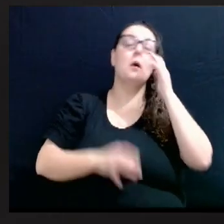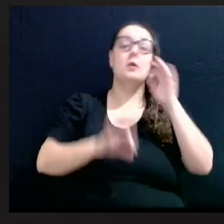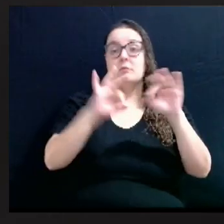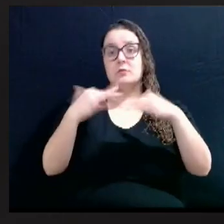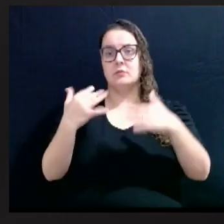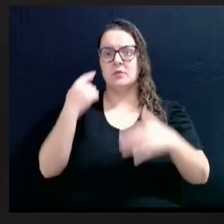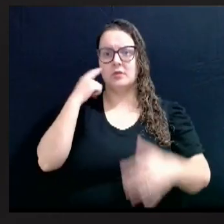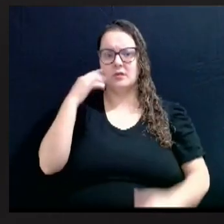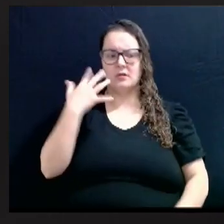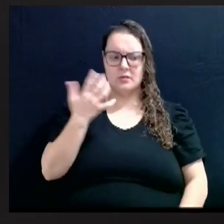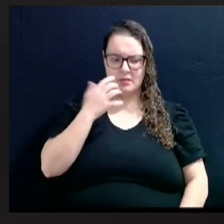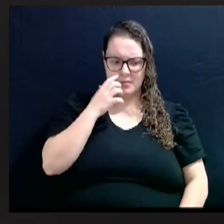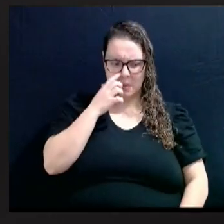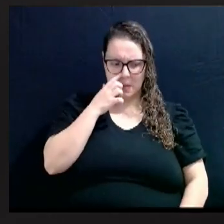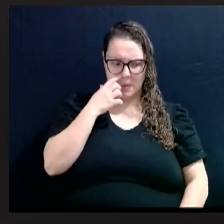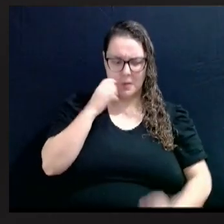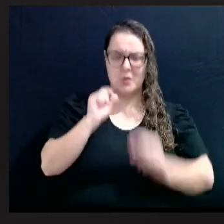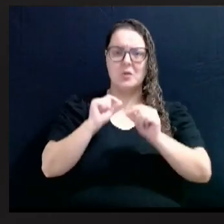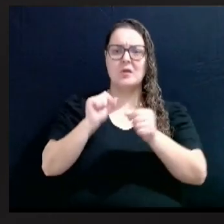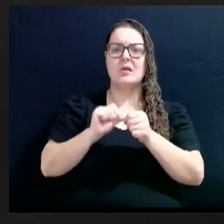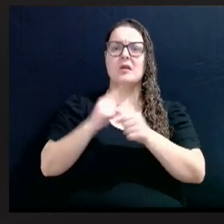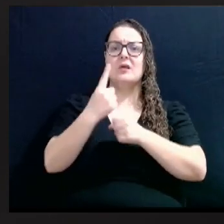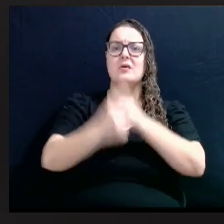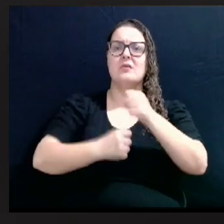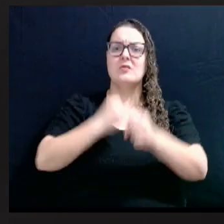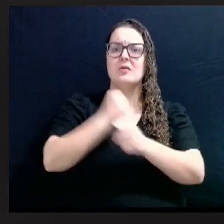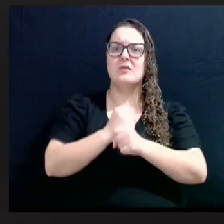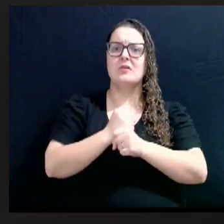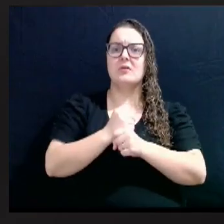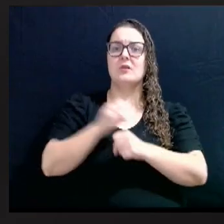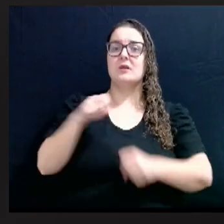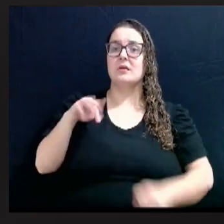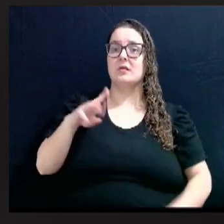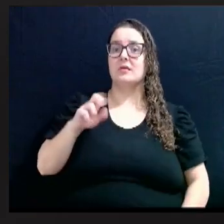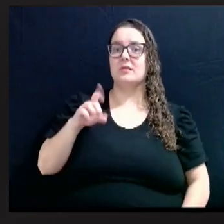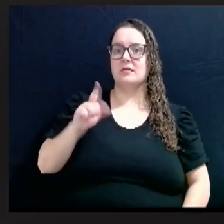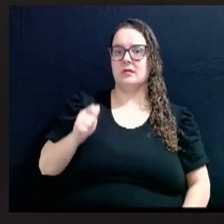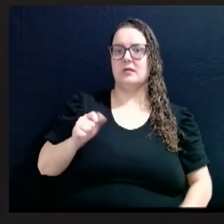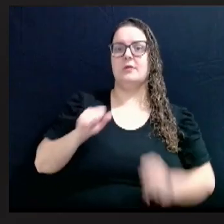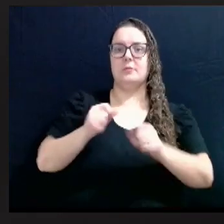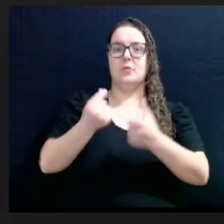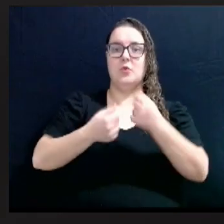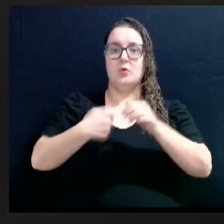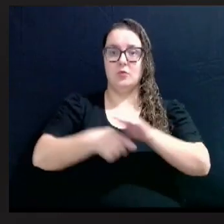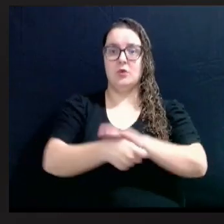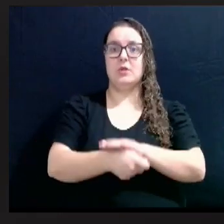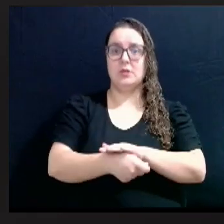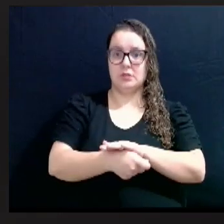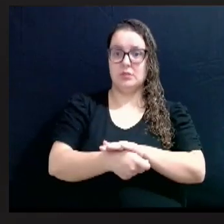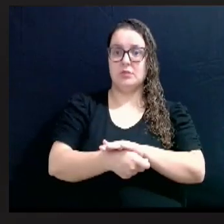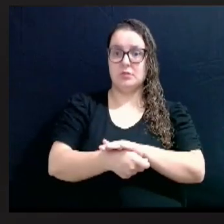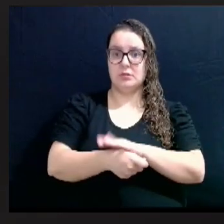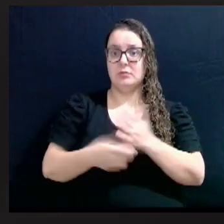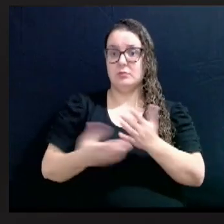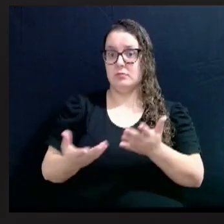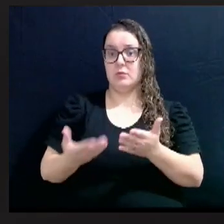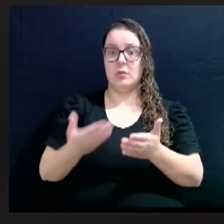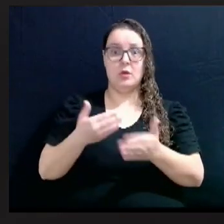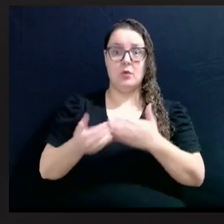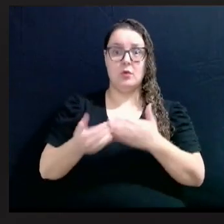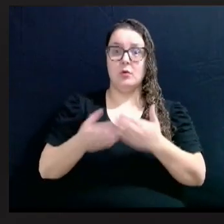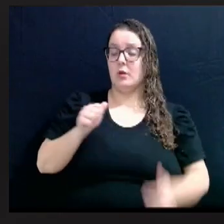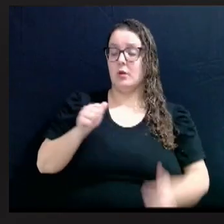que eu faço com esse um ano com essa entrada? Você pode investir esse recurso, né? Qualquer aplicação que